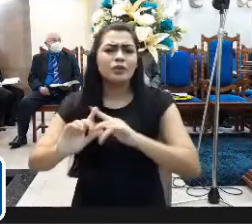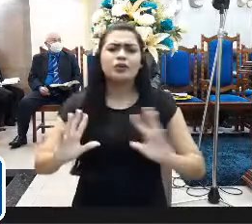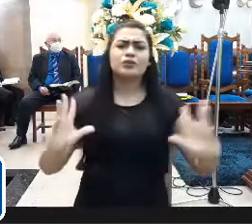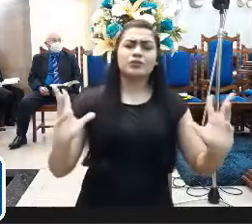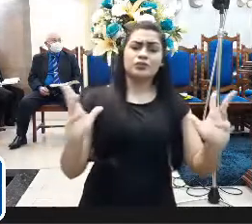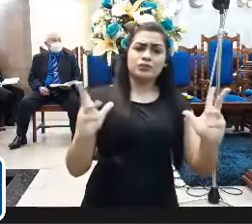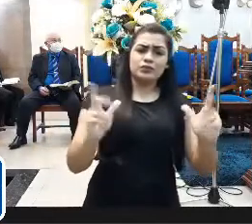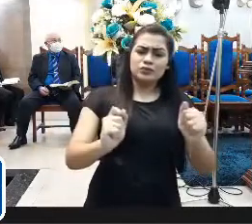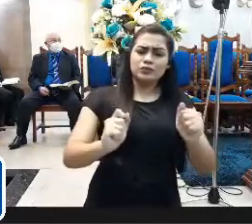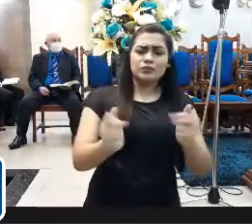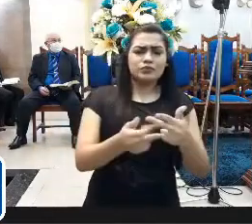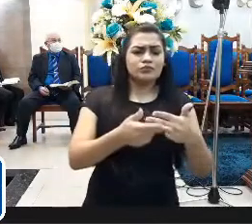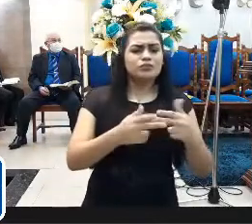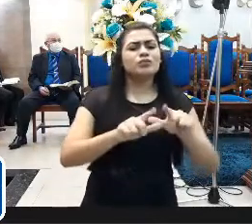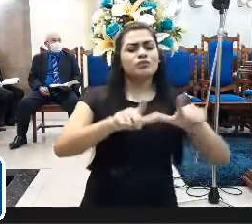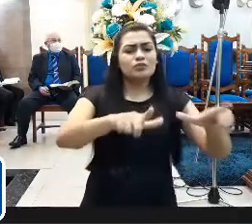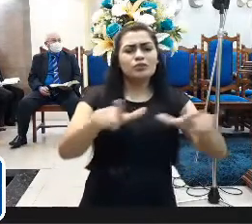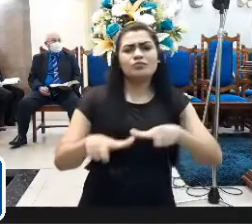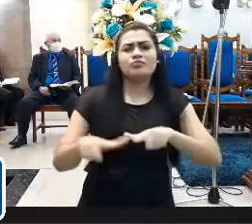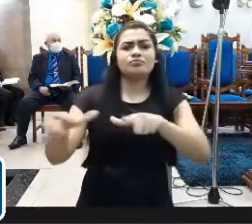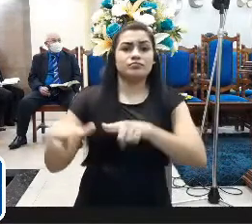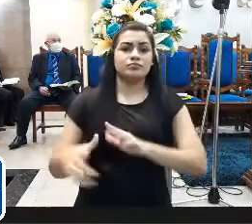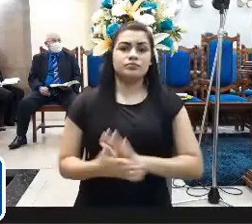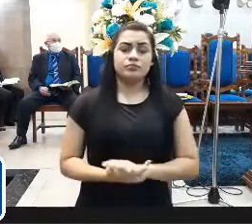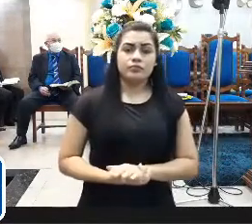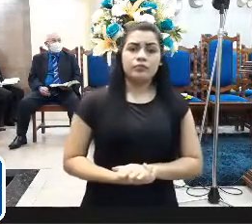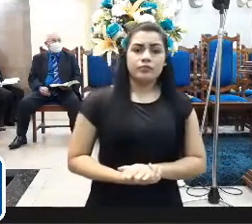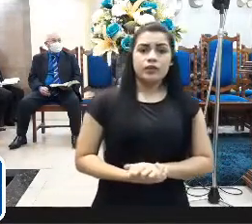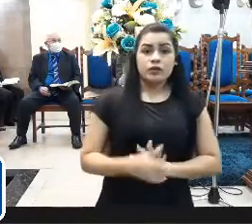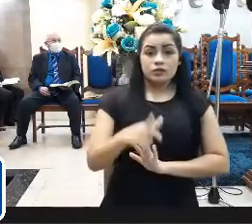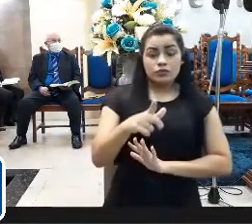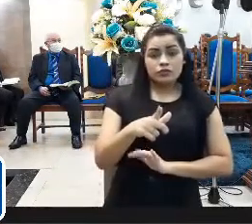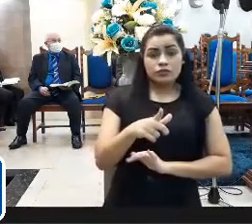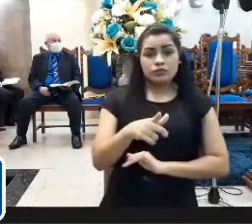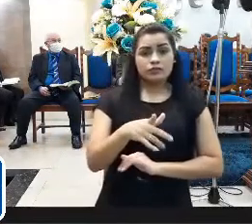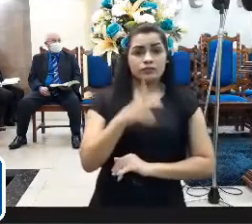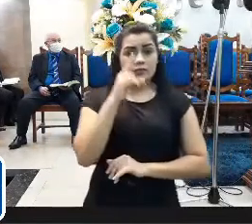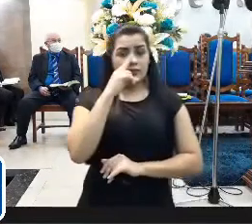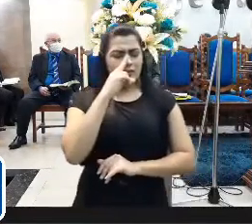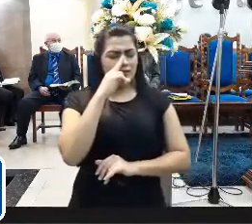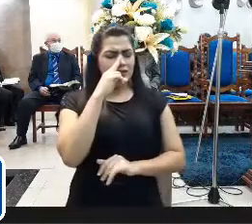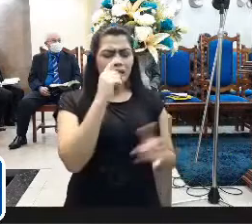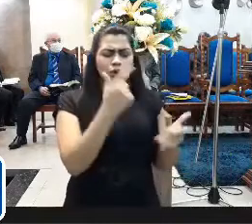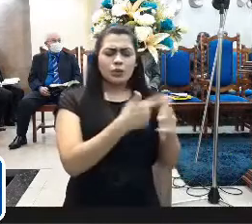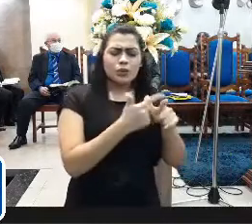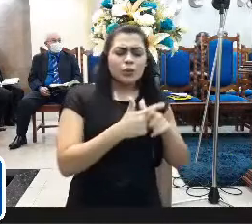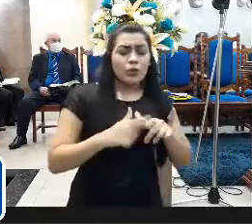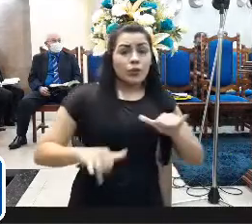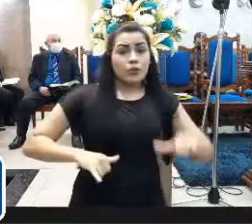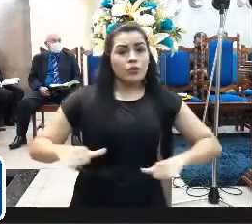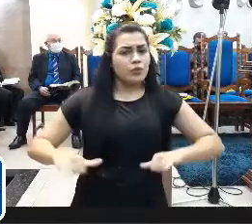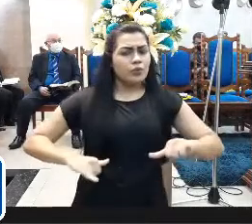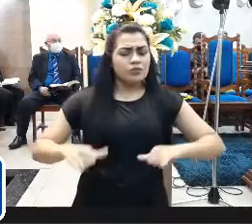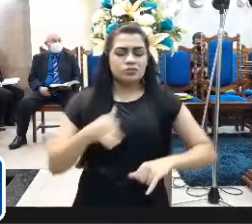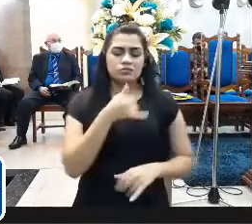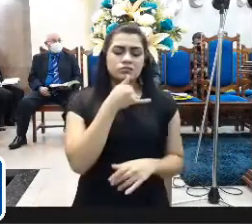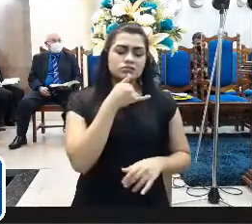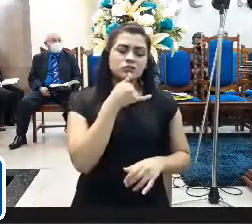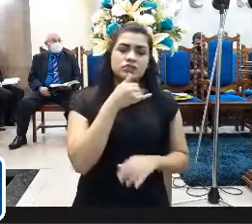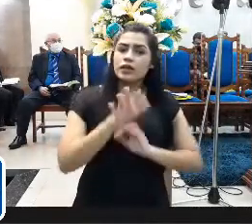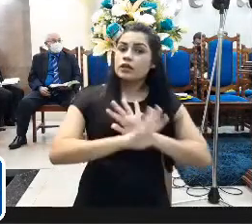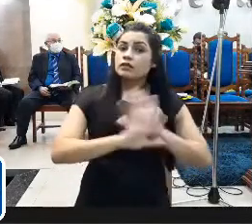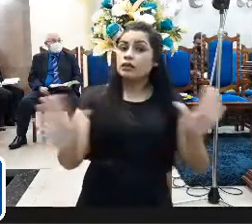uma responsabilidade. Se você padece como cristão, não fique triste, pelo contrário, glorifique